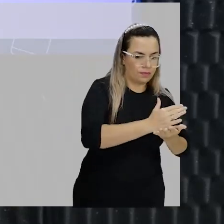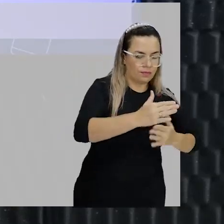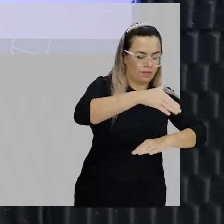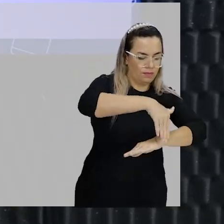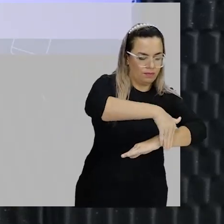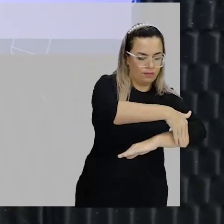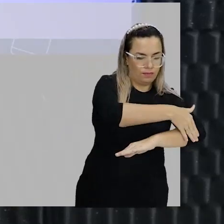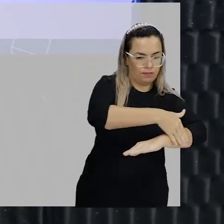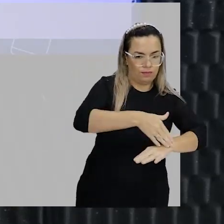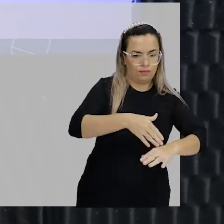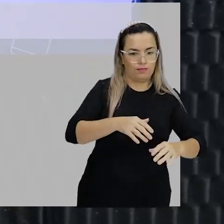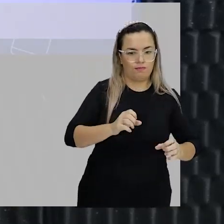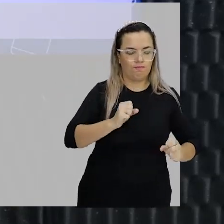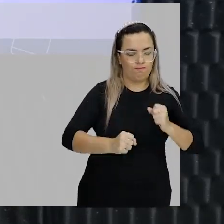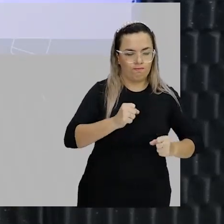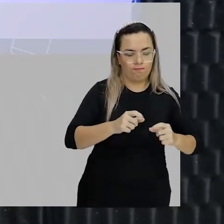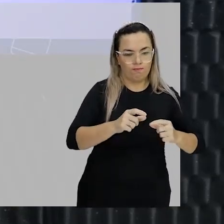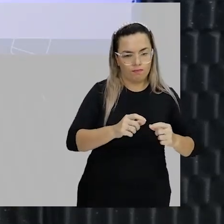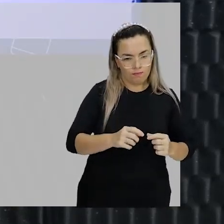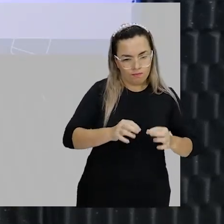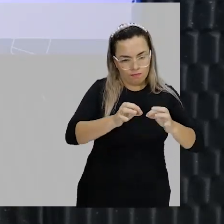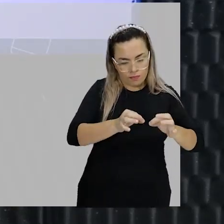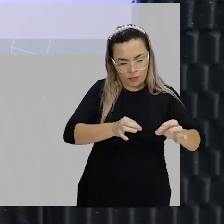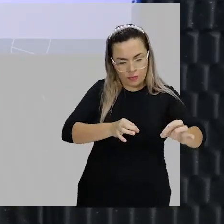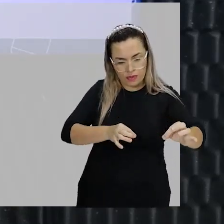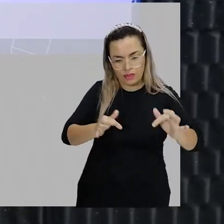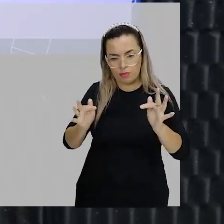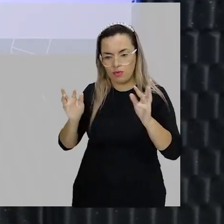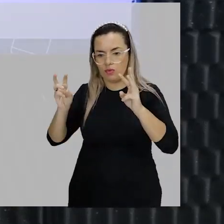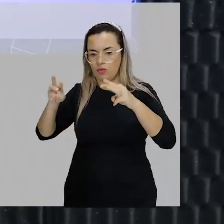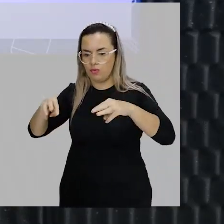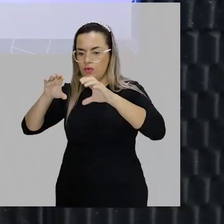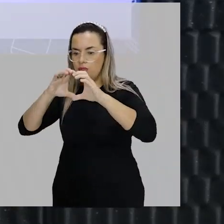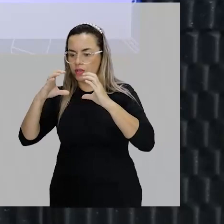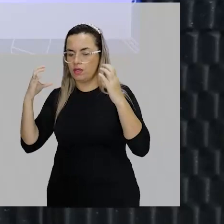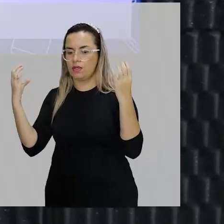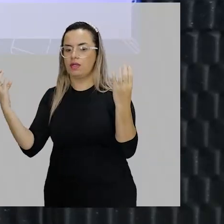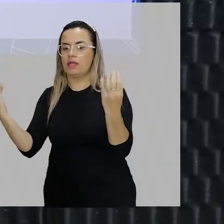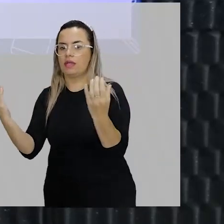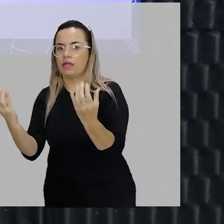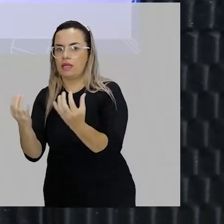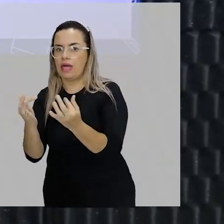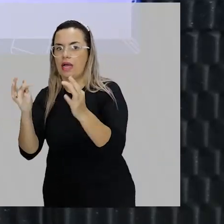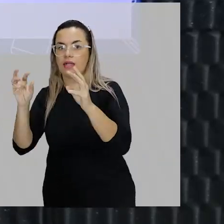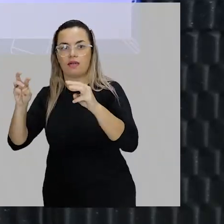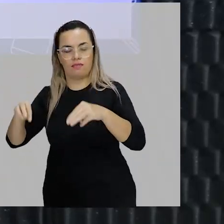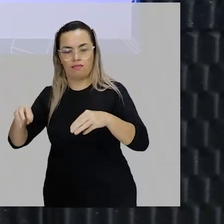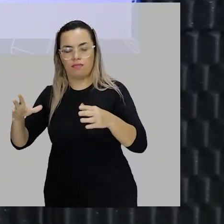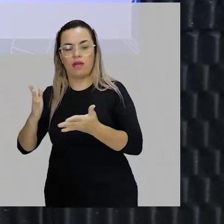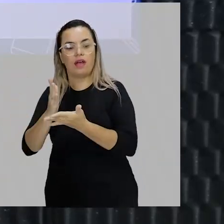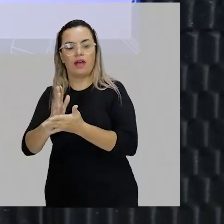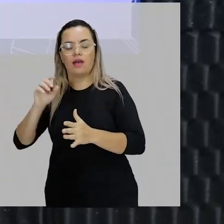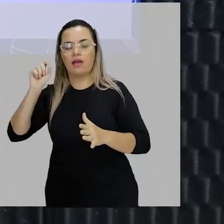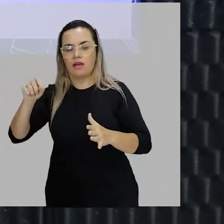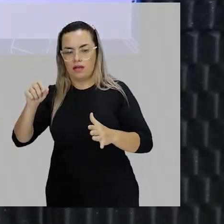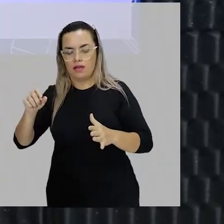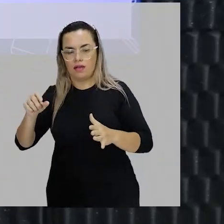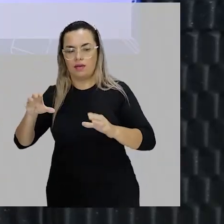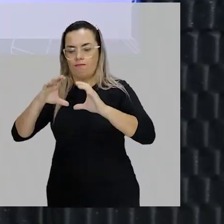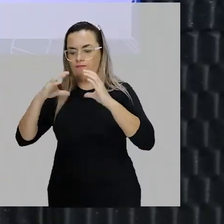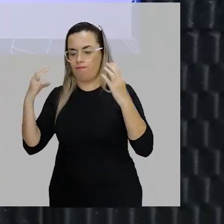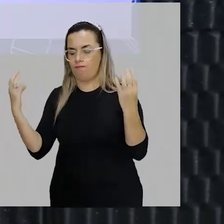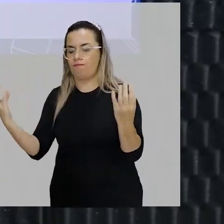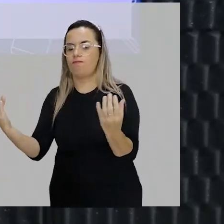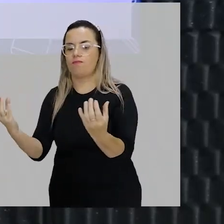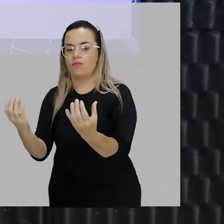é finalizada onde? Nesse mesmo estádio aí. Por que ela é finalizada no estádio, professor? Porque ali vai